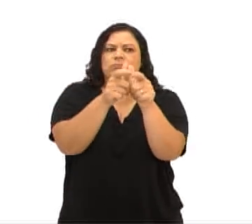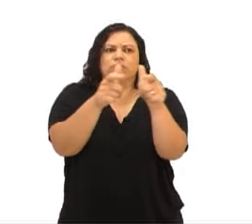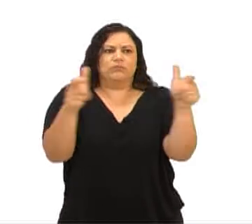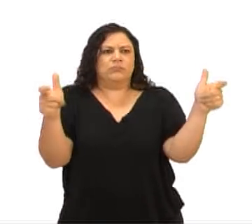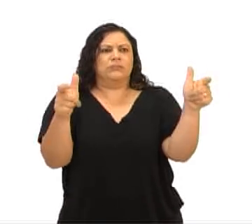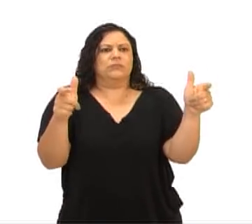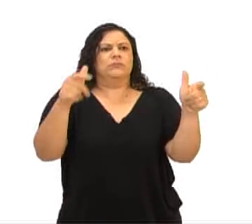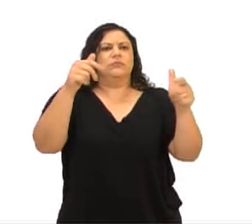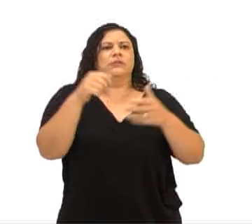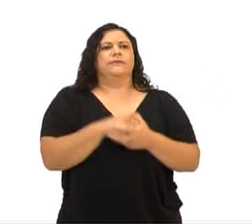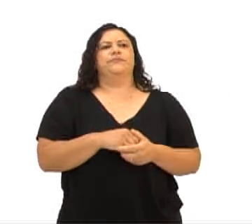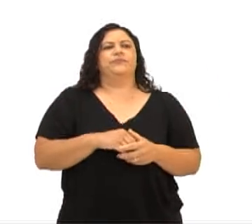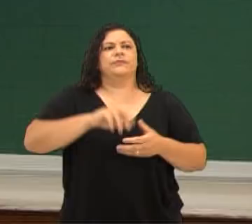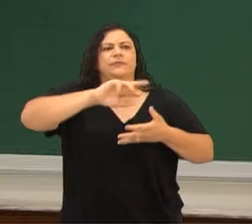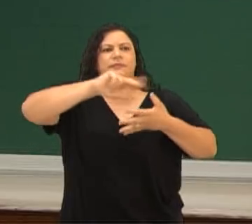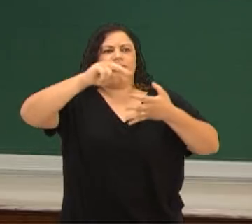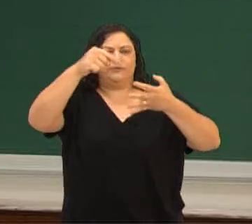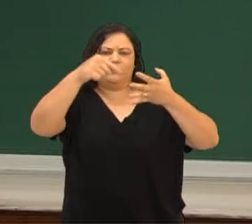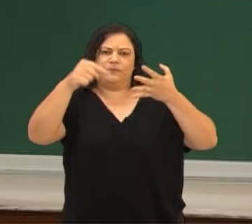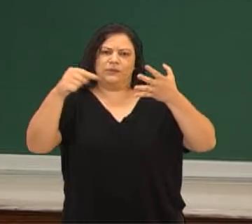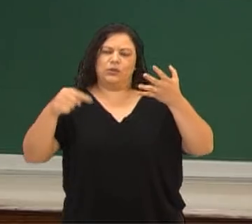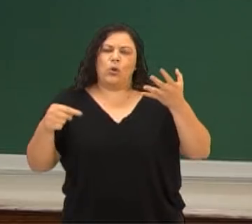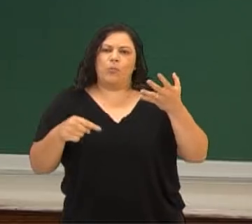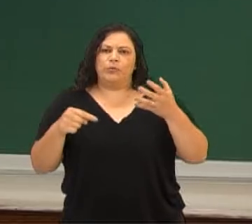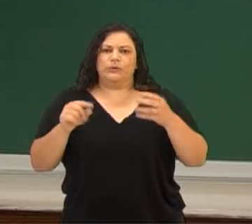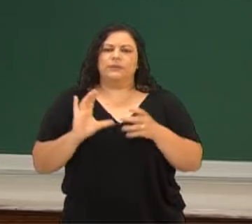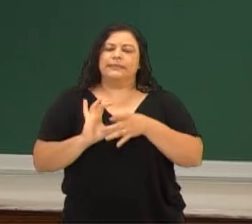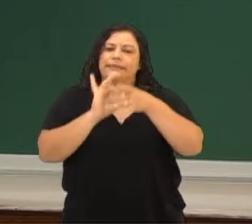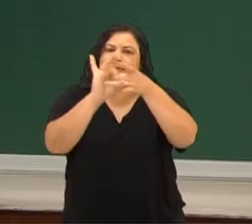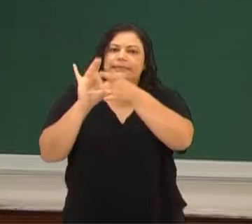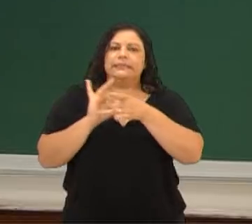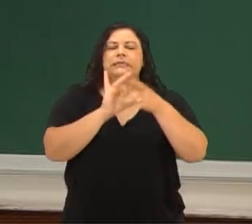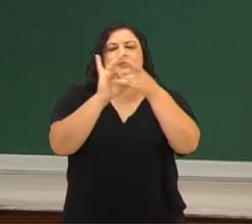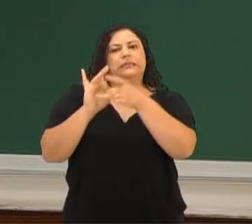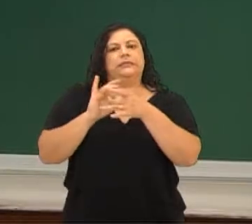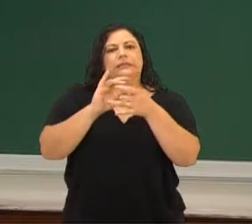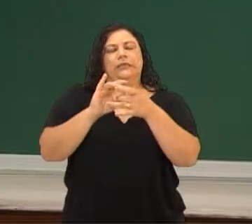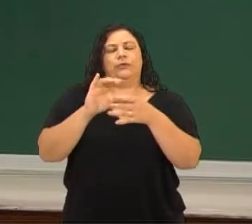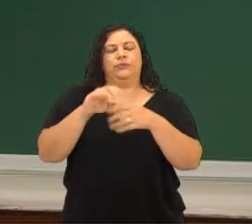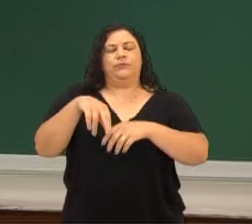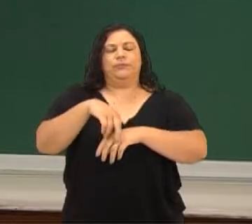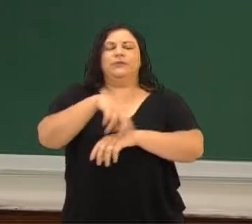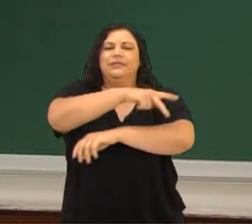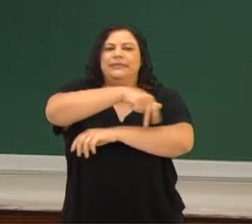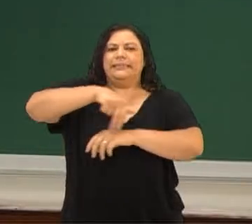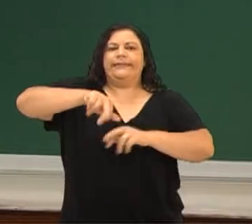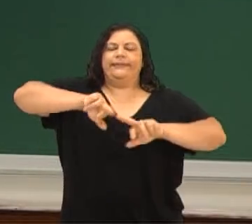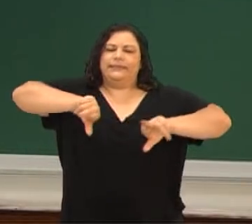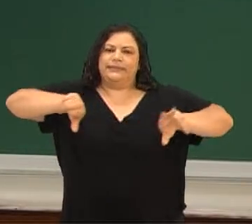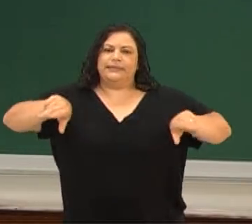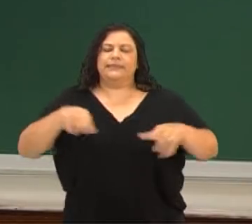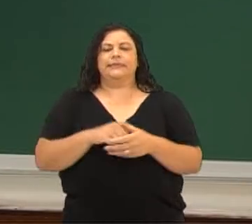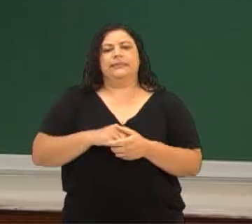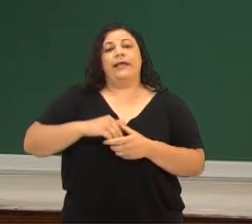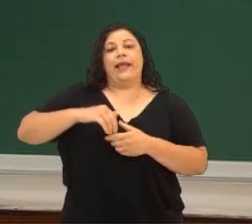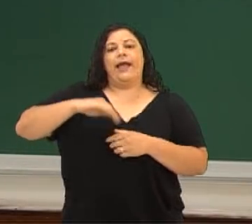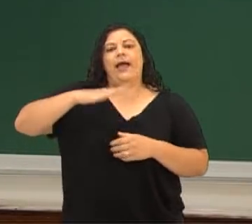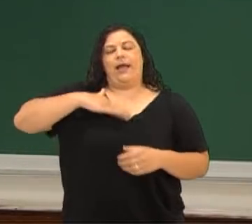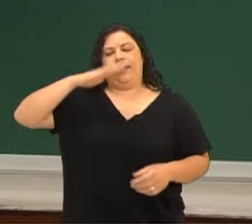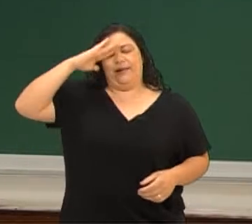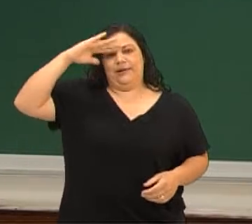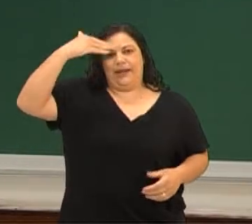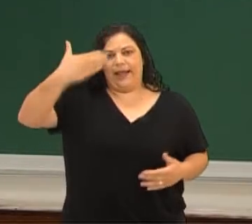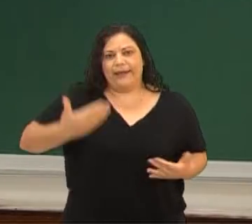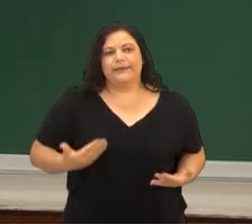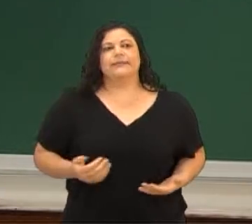egípcios, árabes beduínos e núbios, são etnias árabes que ocupam o espaço do Egito.